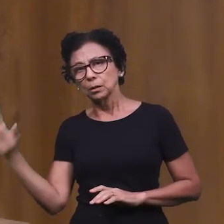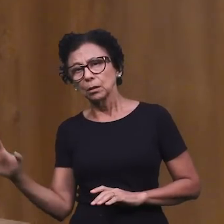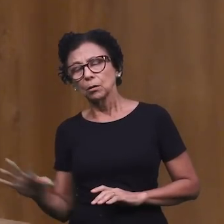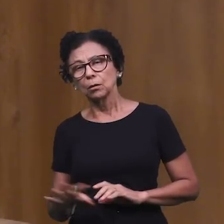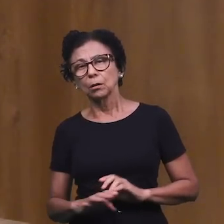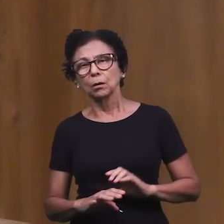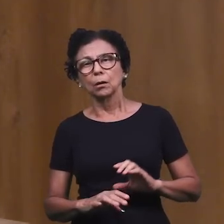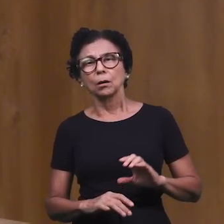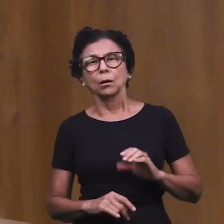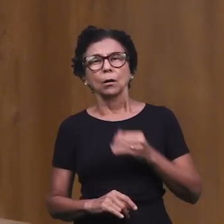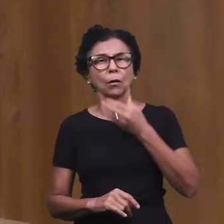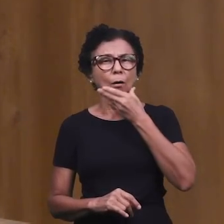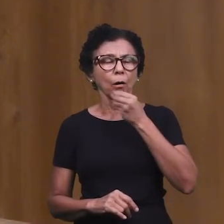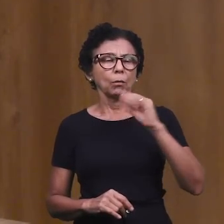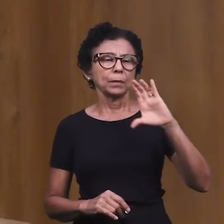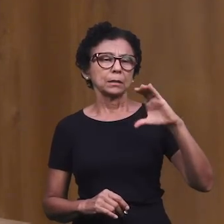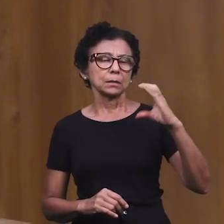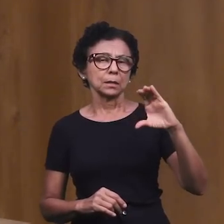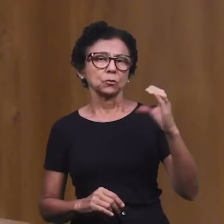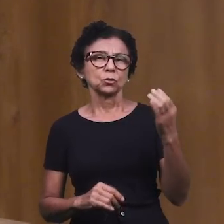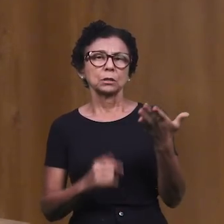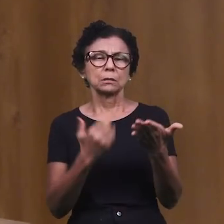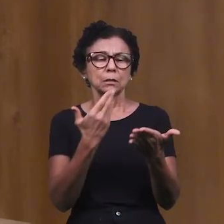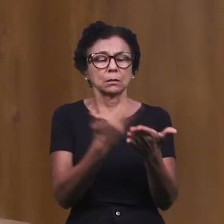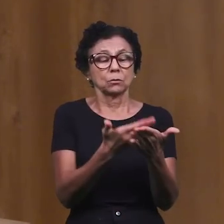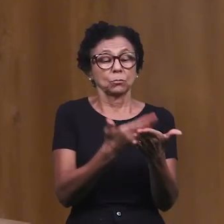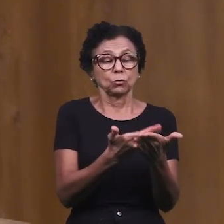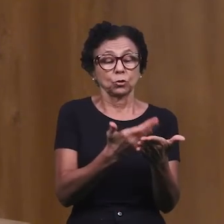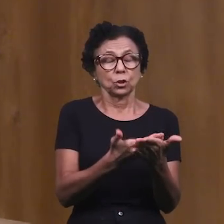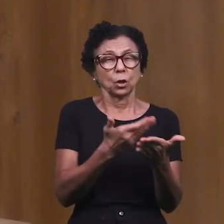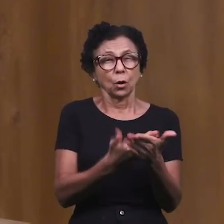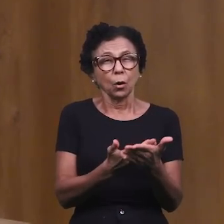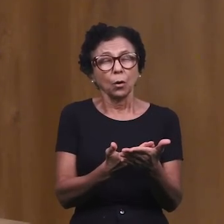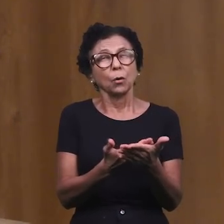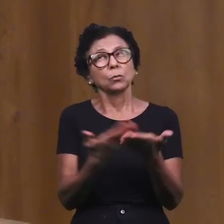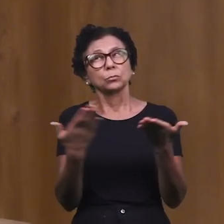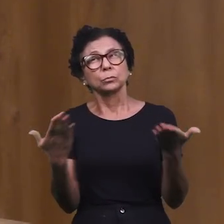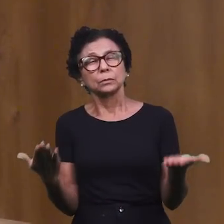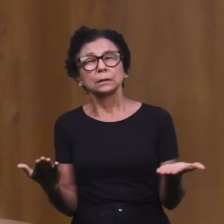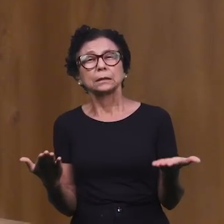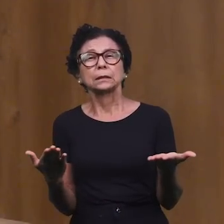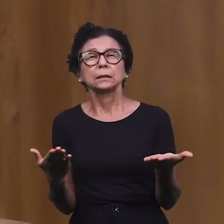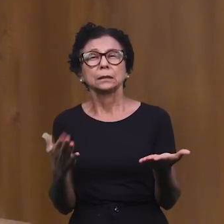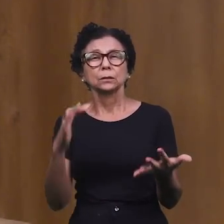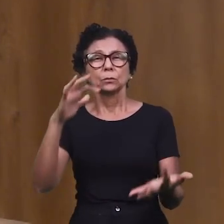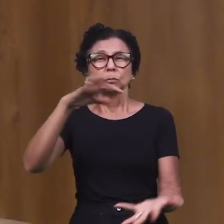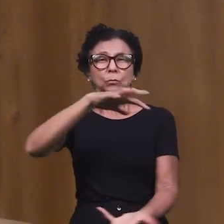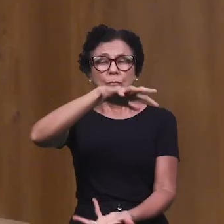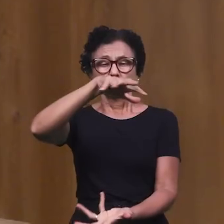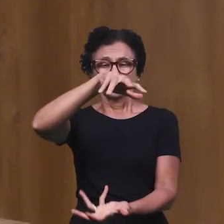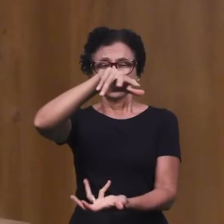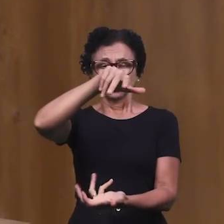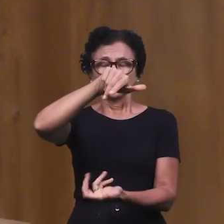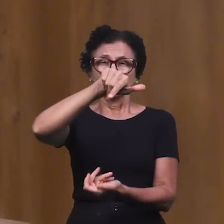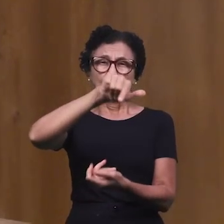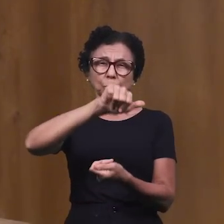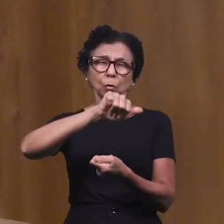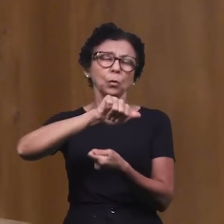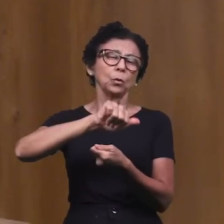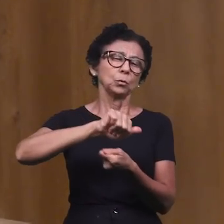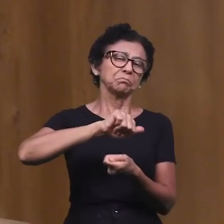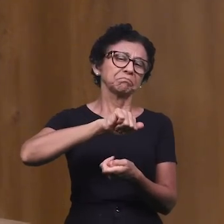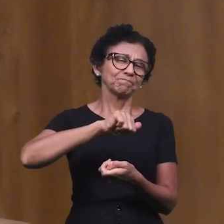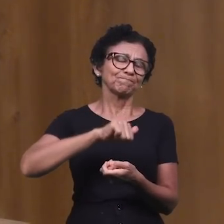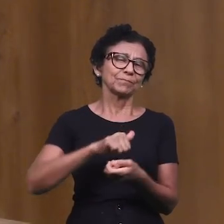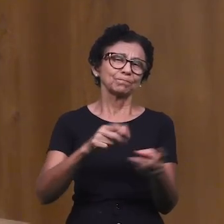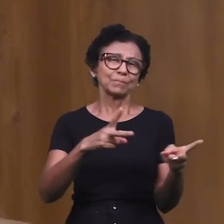alguns estudiosos que prevê que na natureza, no universo, há sinais de inteligência. Então,